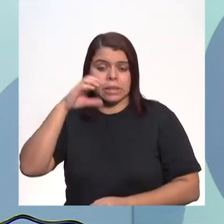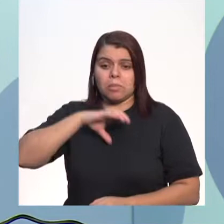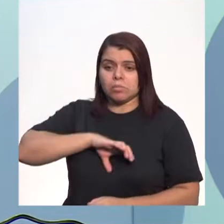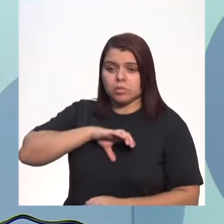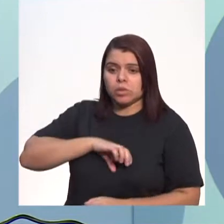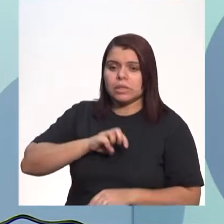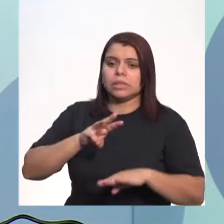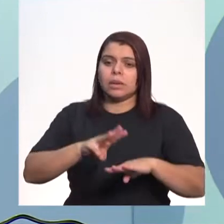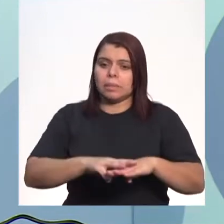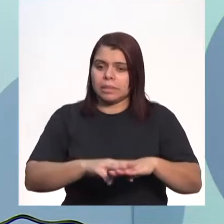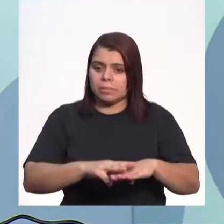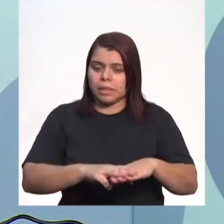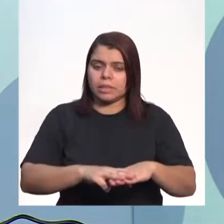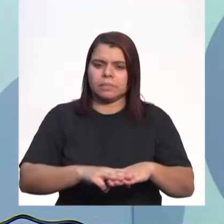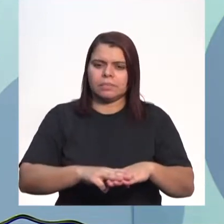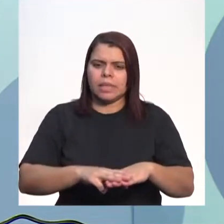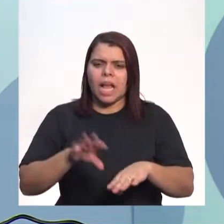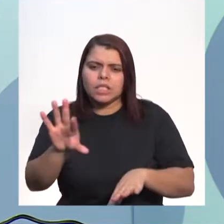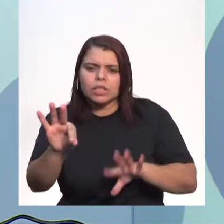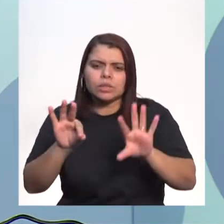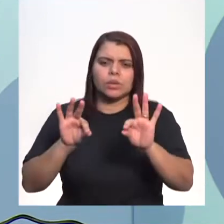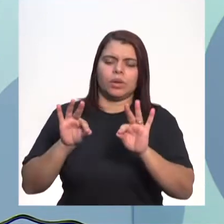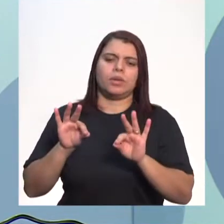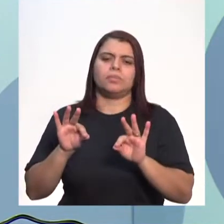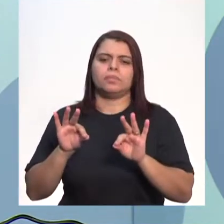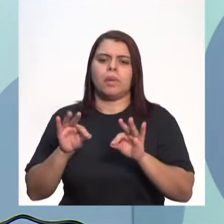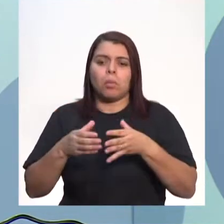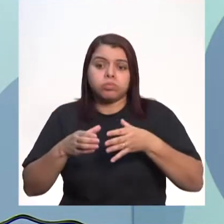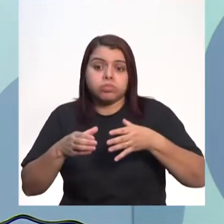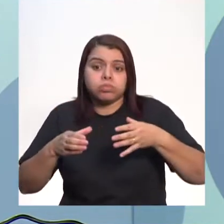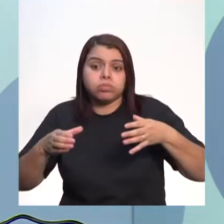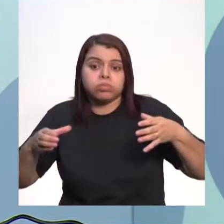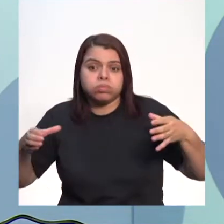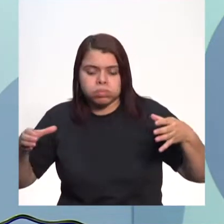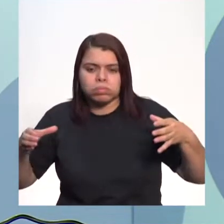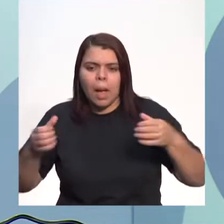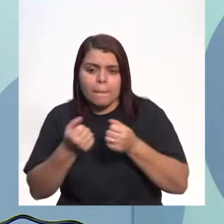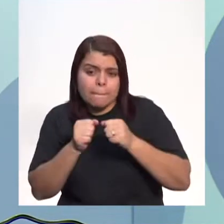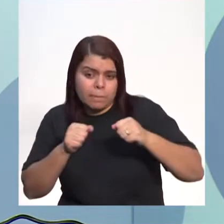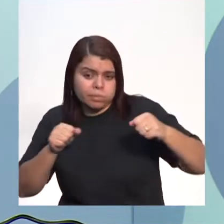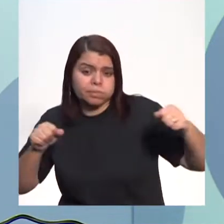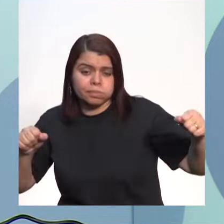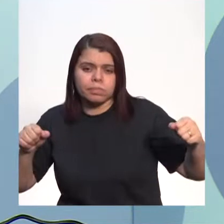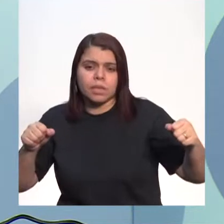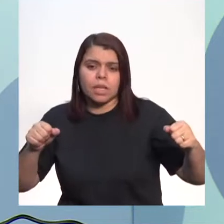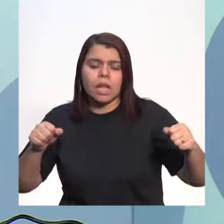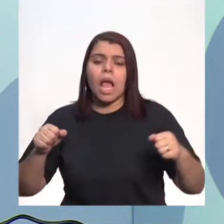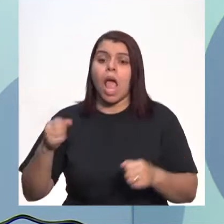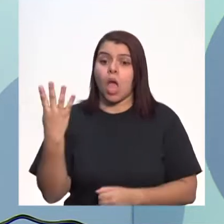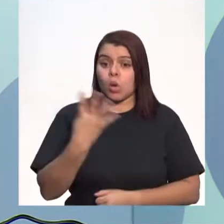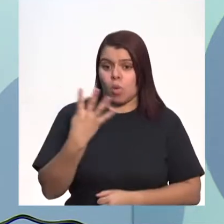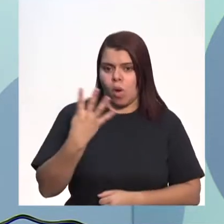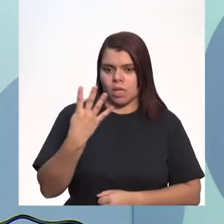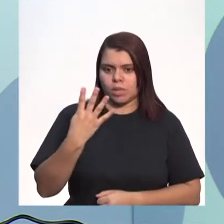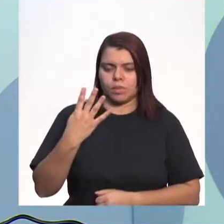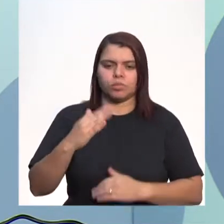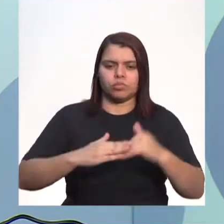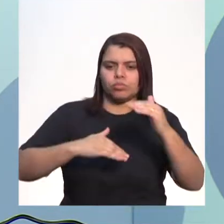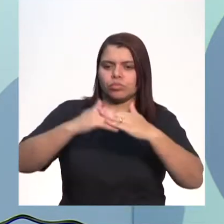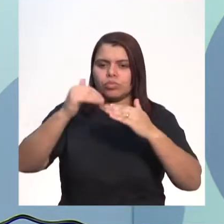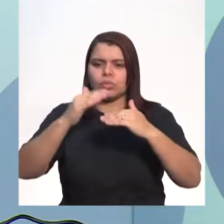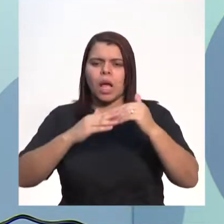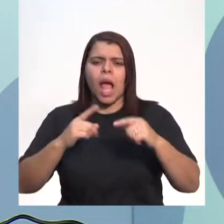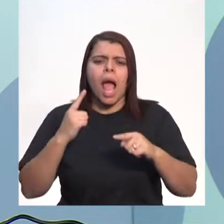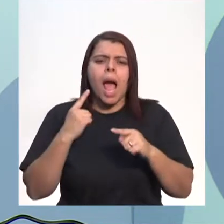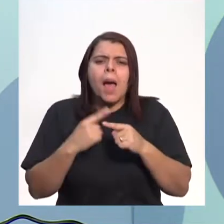matemática. A gente elencou uma quantidade maior do que dos outros componentes, que a gente fechou em 4 habilidades, porque língua e